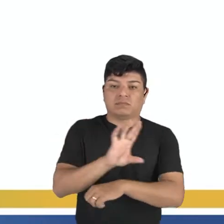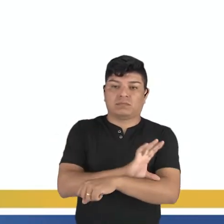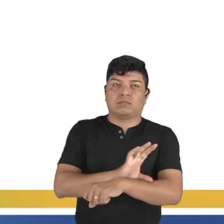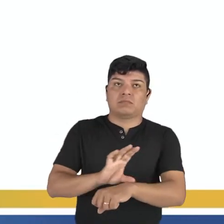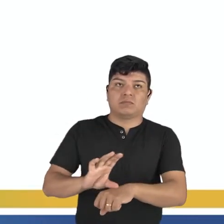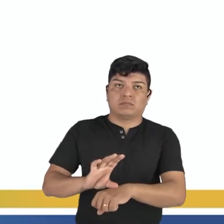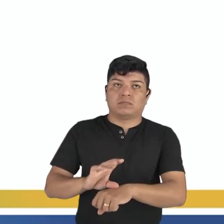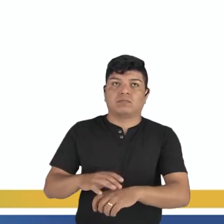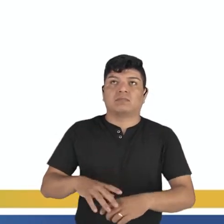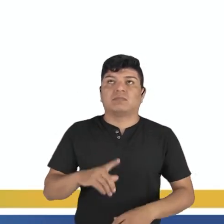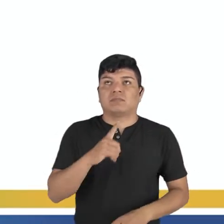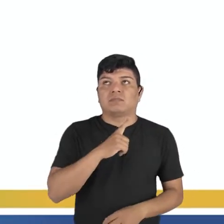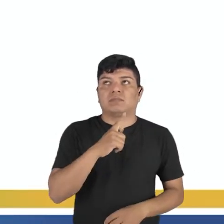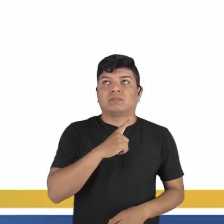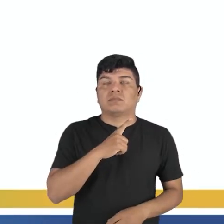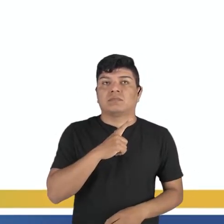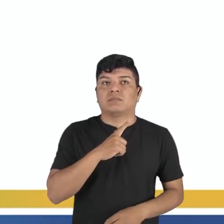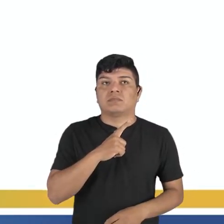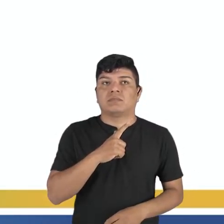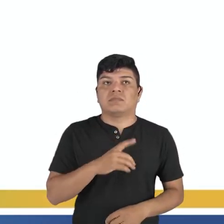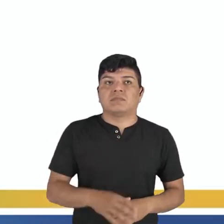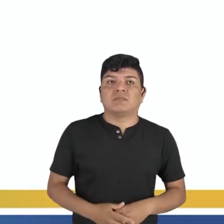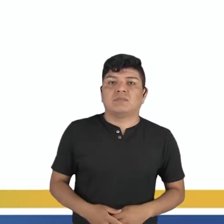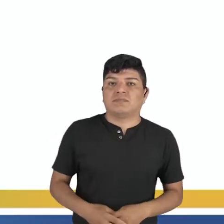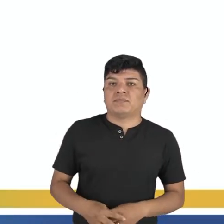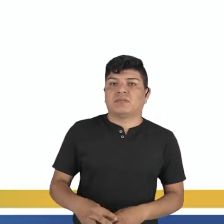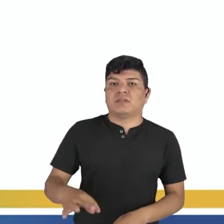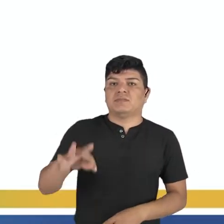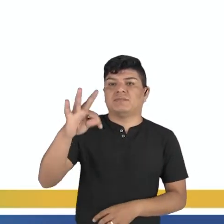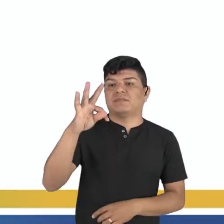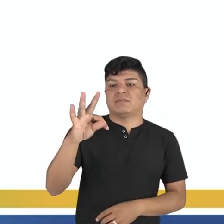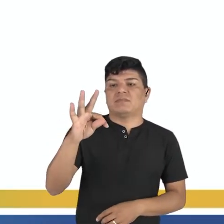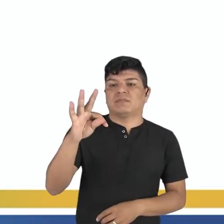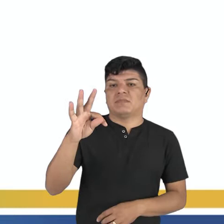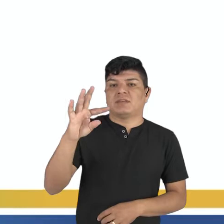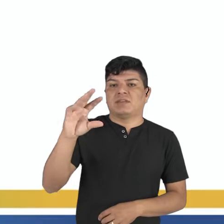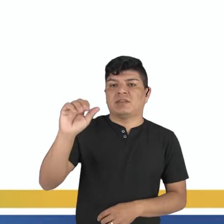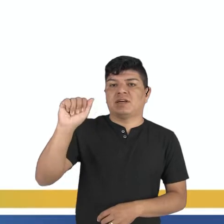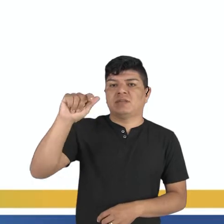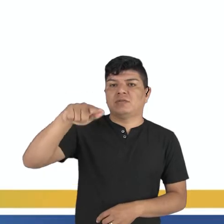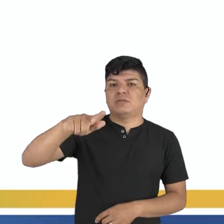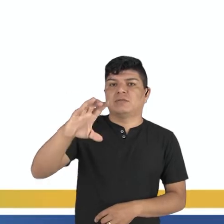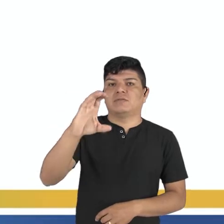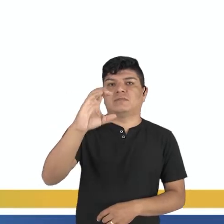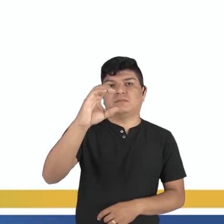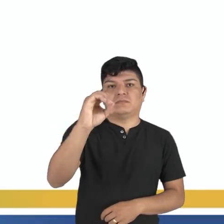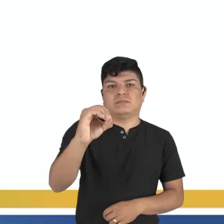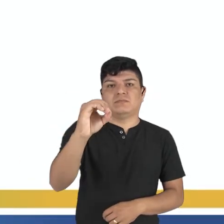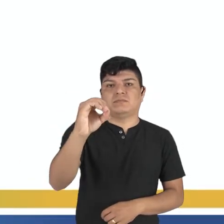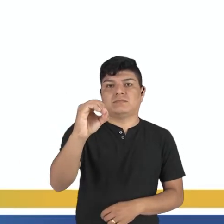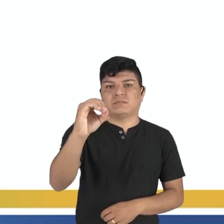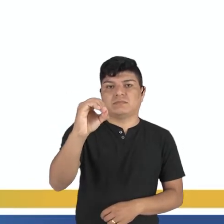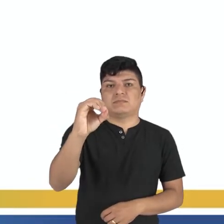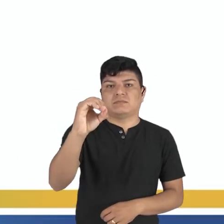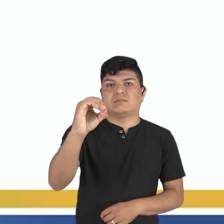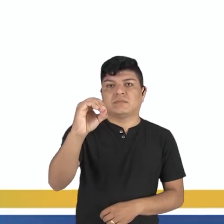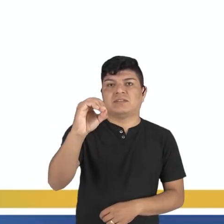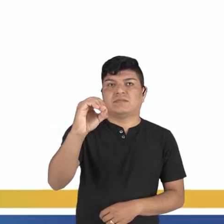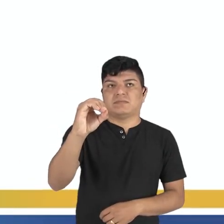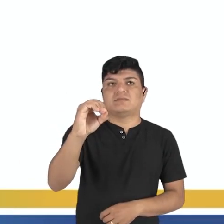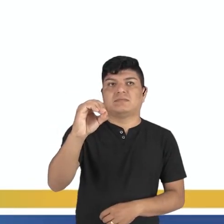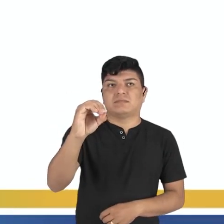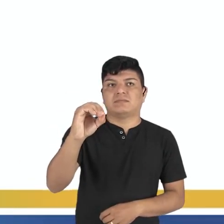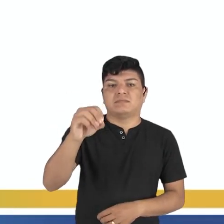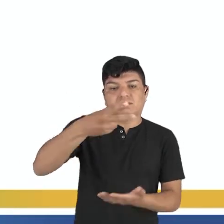cultura. Temos o tango, na primeira imagem aí, que é uma cultura, né, da Argentina, uma dança, né,